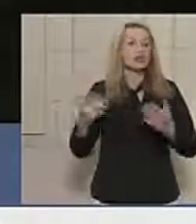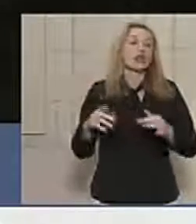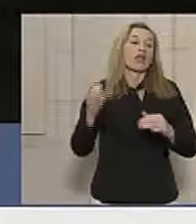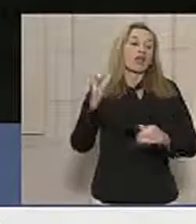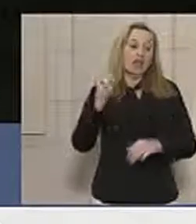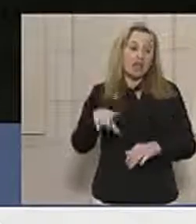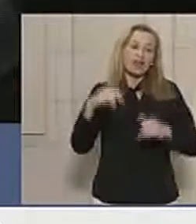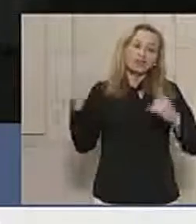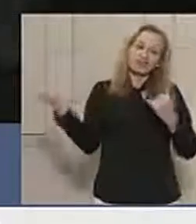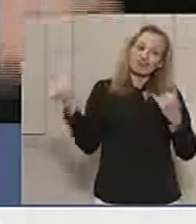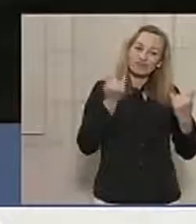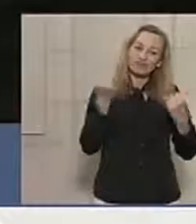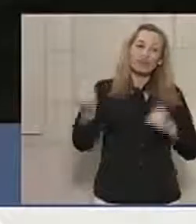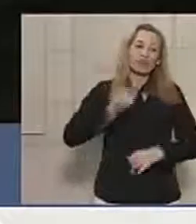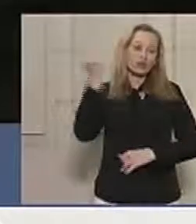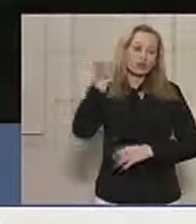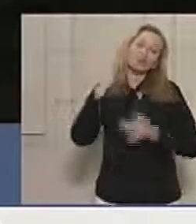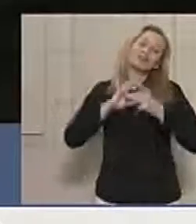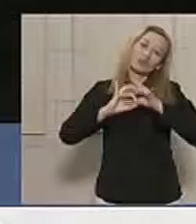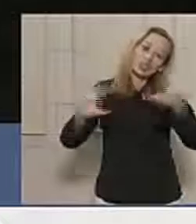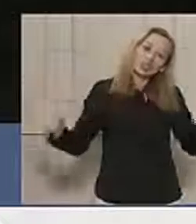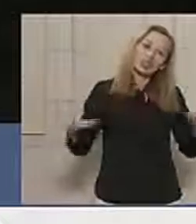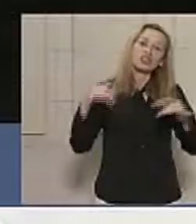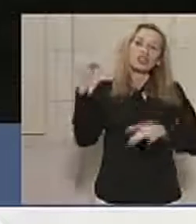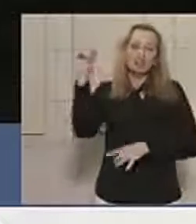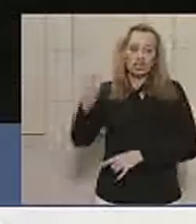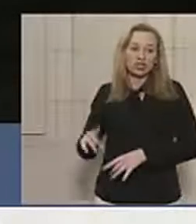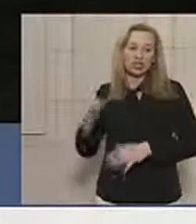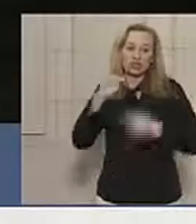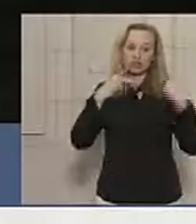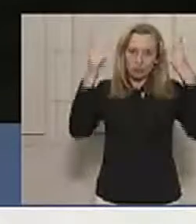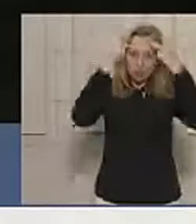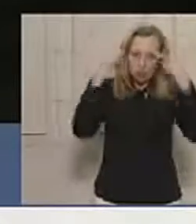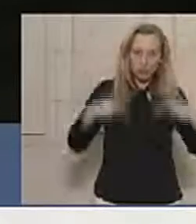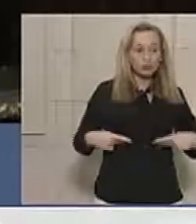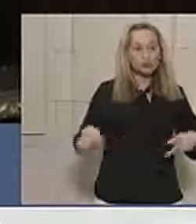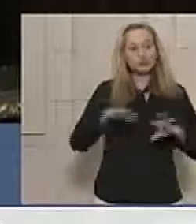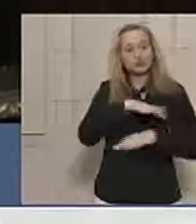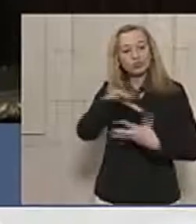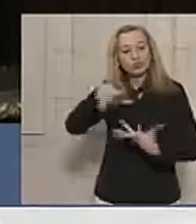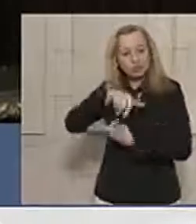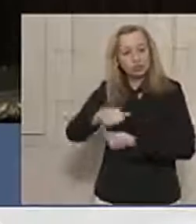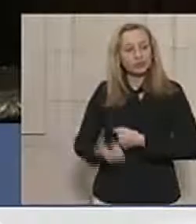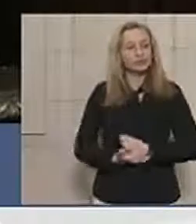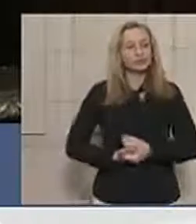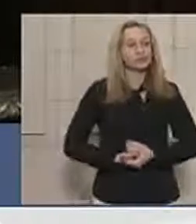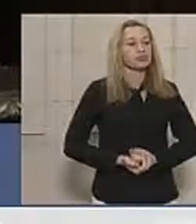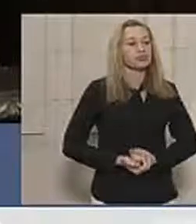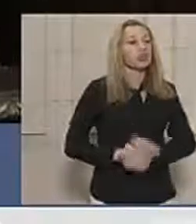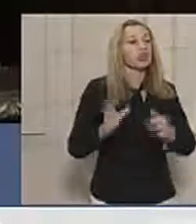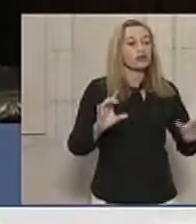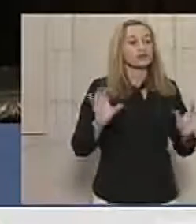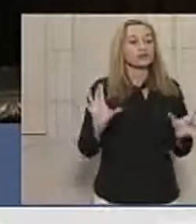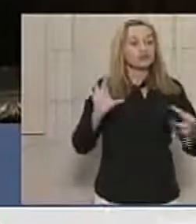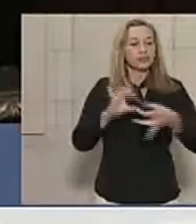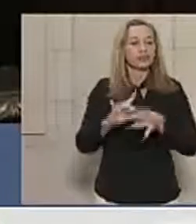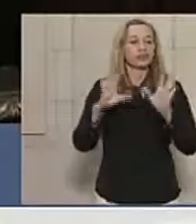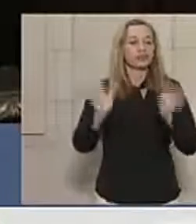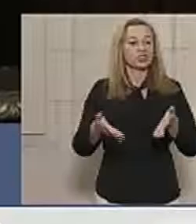muito importante para a democracia e para os direitos humanos no mundo. Muito obrigada, deputado. Finalizando aqui, presidenta, concluindo